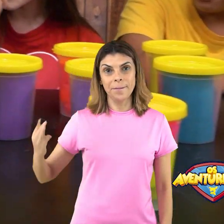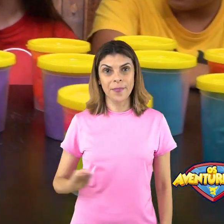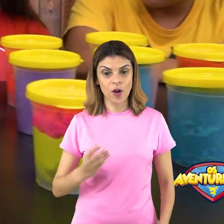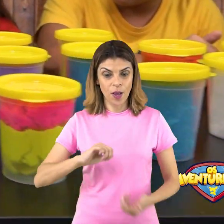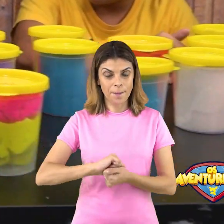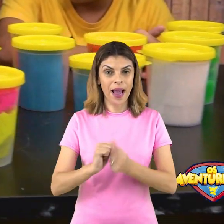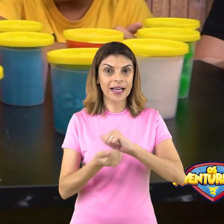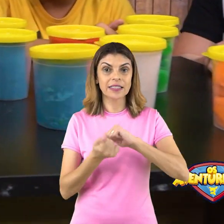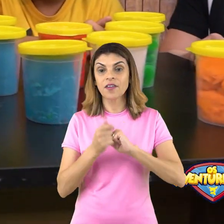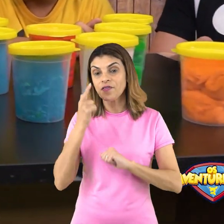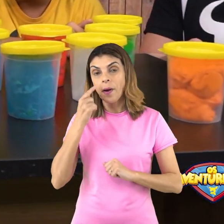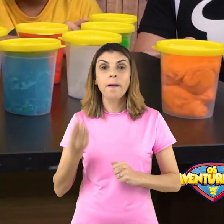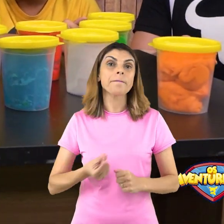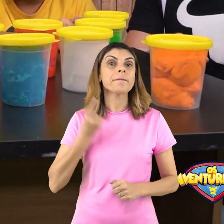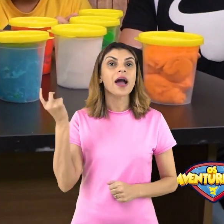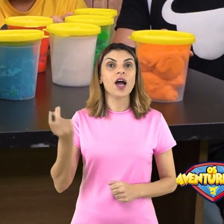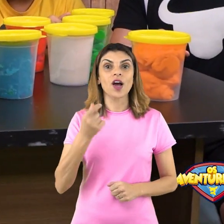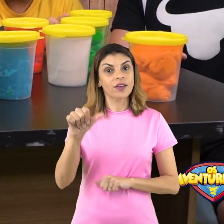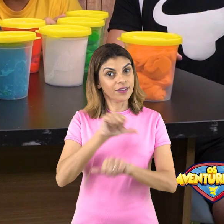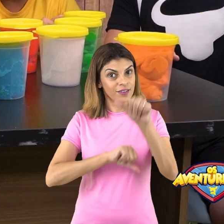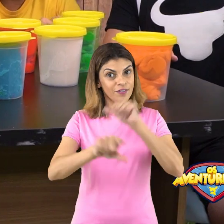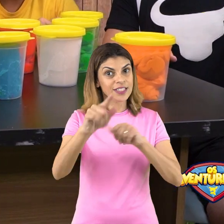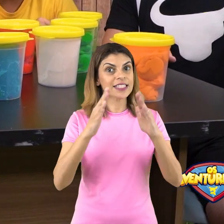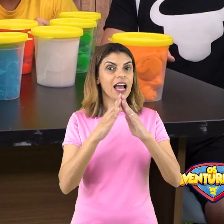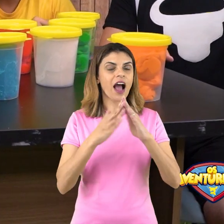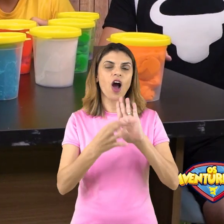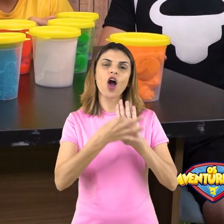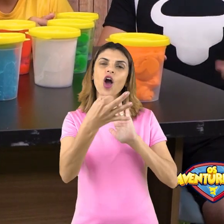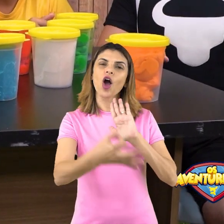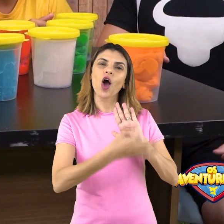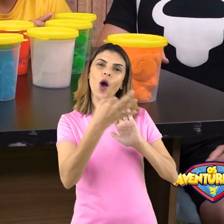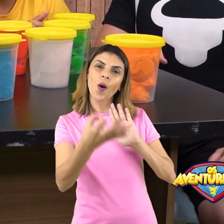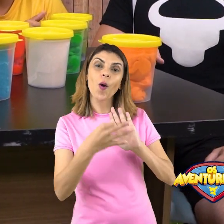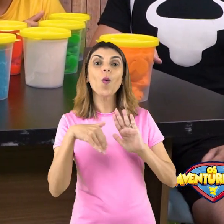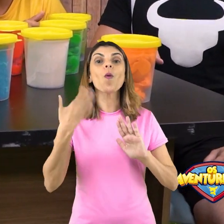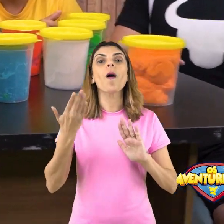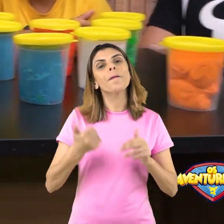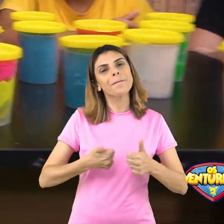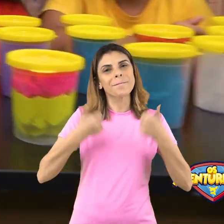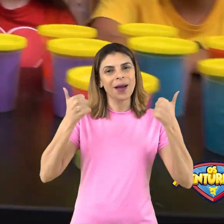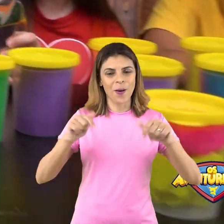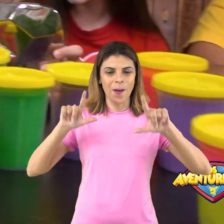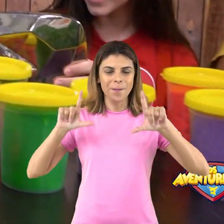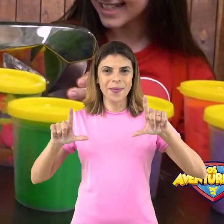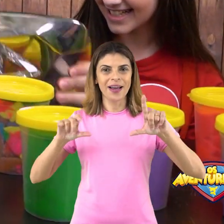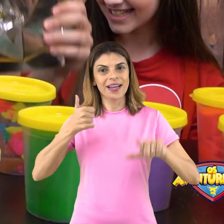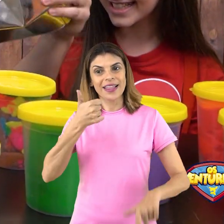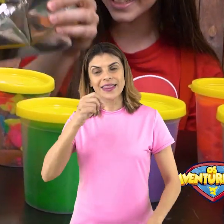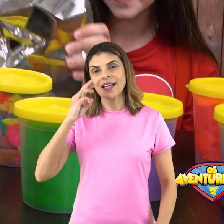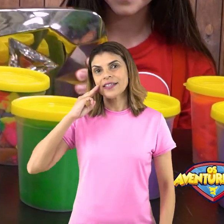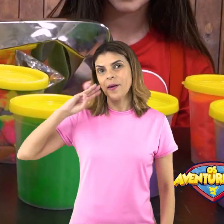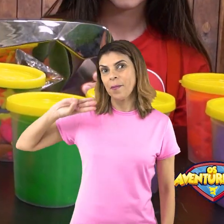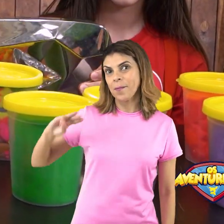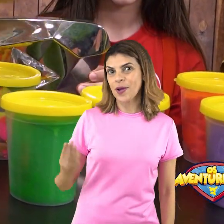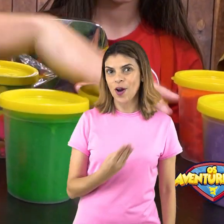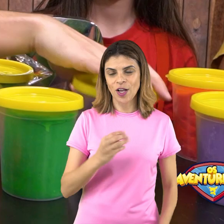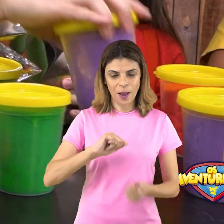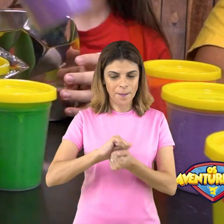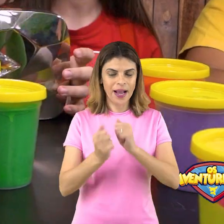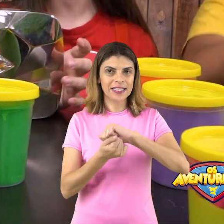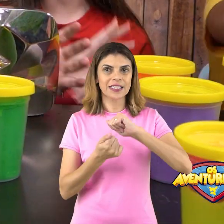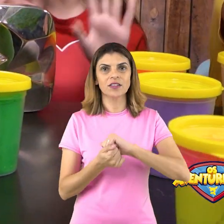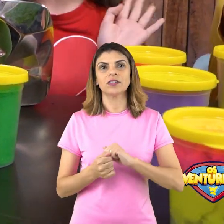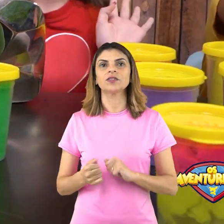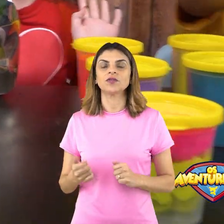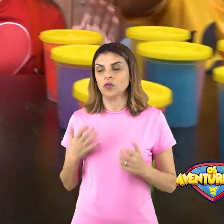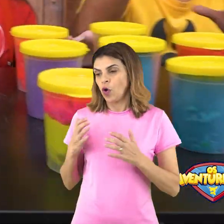Vamos ver qual que fica melhor. Você de casa que vai comentar qual foi a melhor placa de 10 milhões de inscritos de massinha. Já peguei a